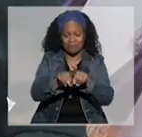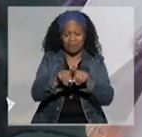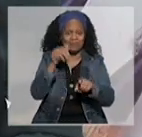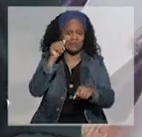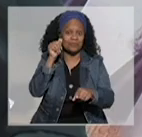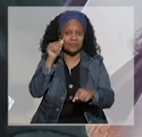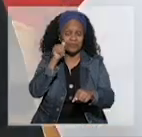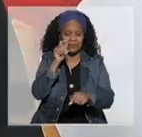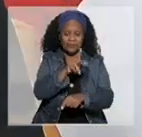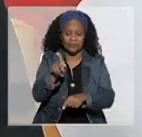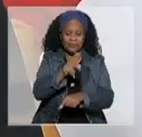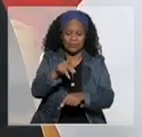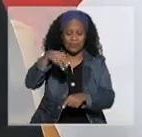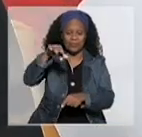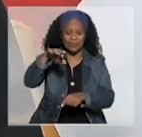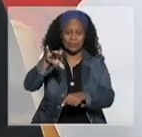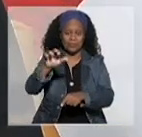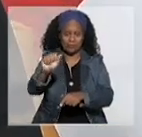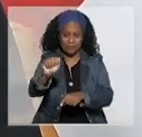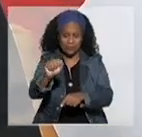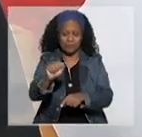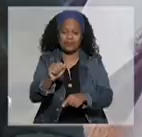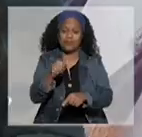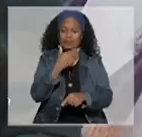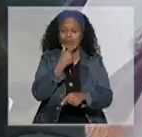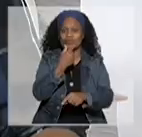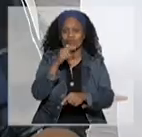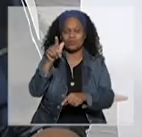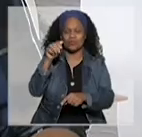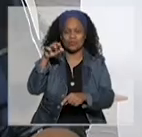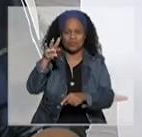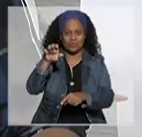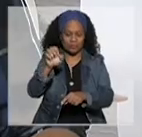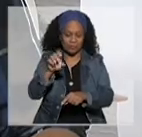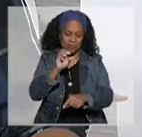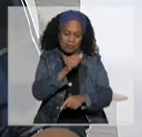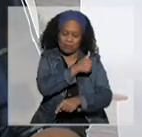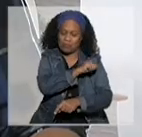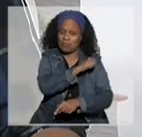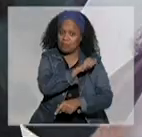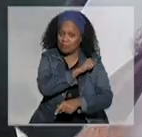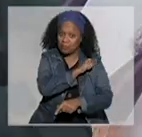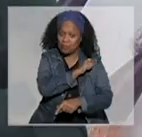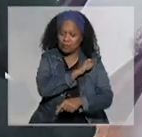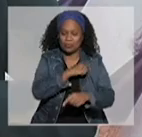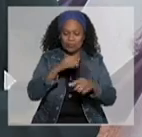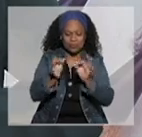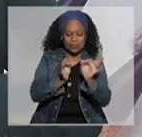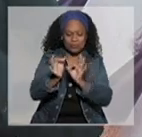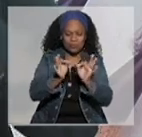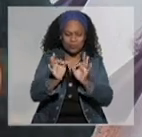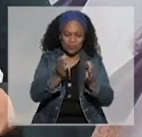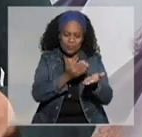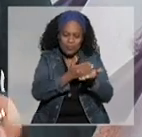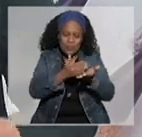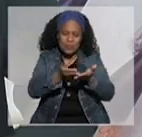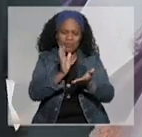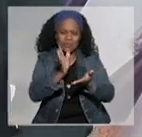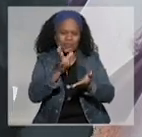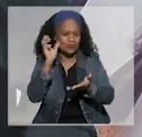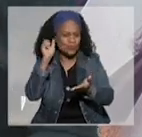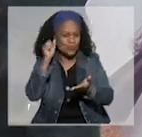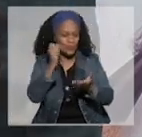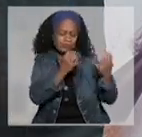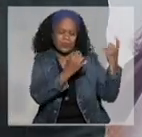Miriam Valentim, professora de flauta, e Gabriel Lucas, aluno do projeto, essa maravilha que a gente começou o